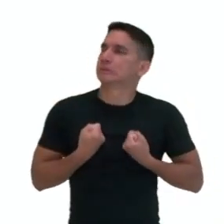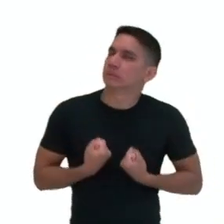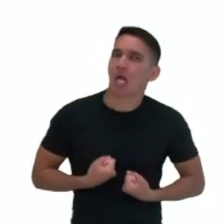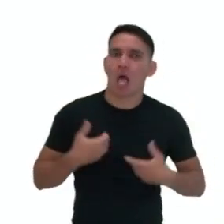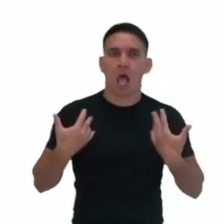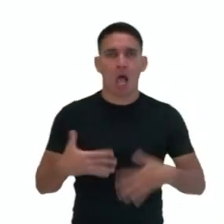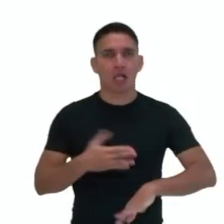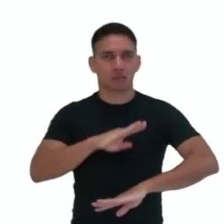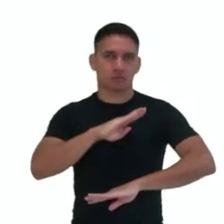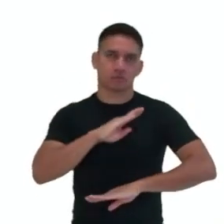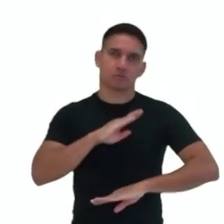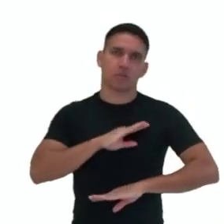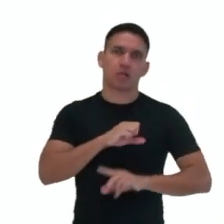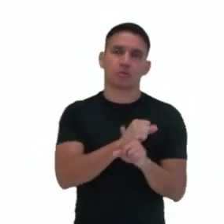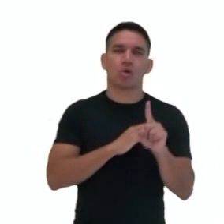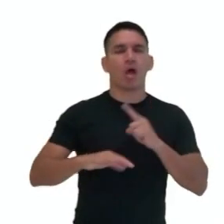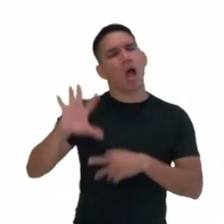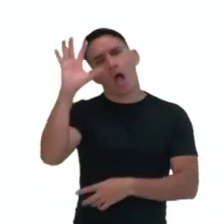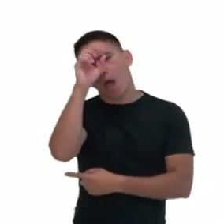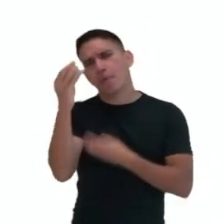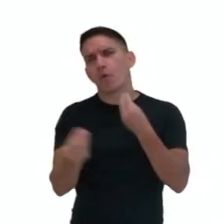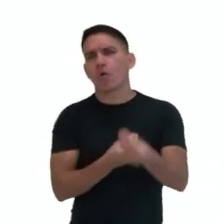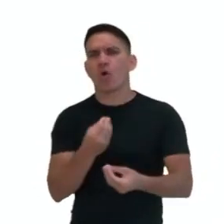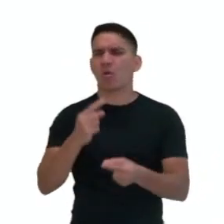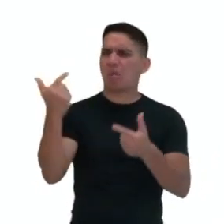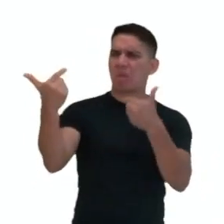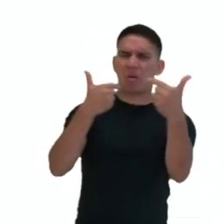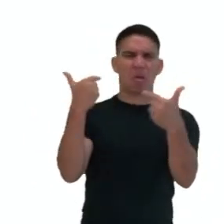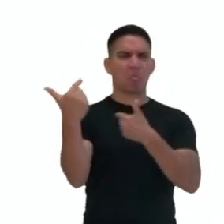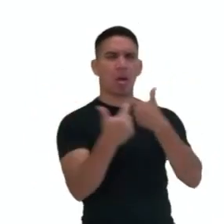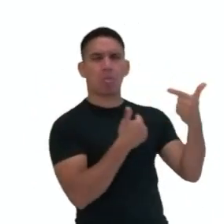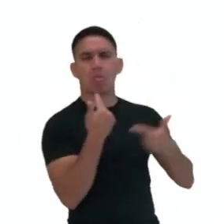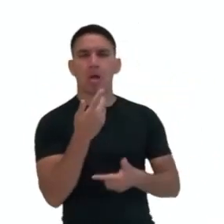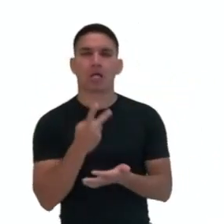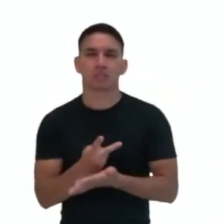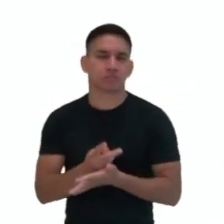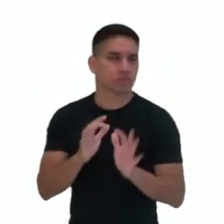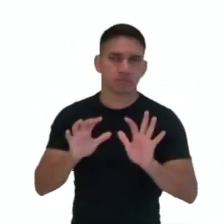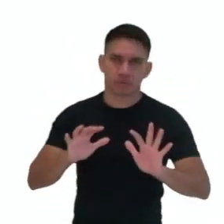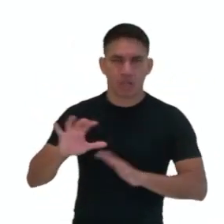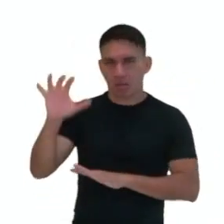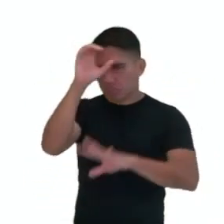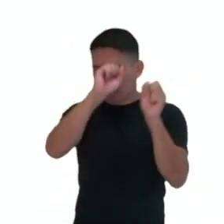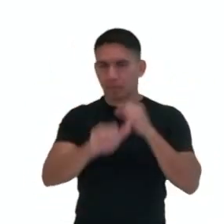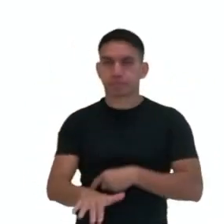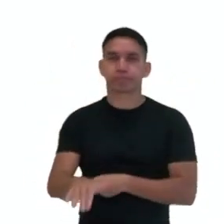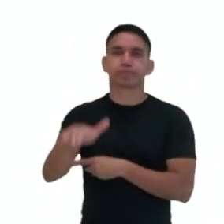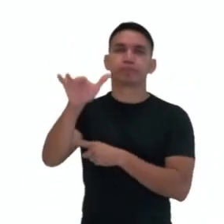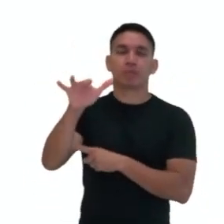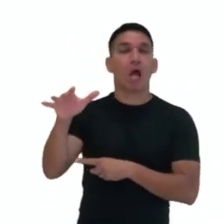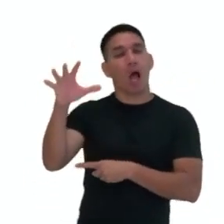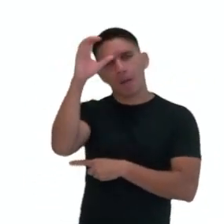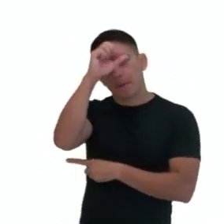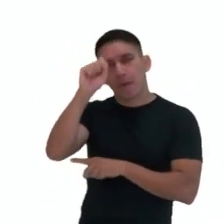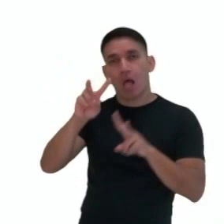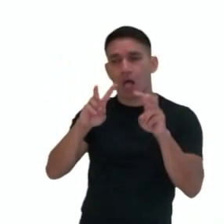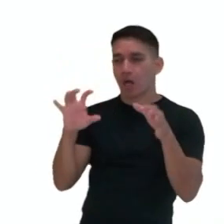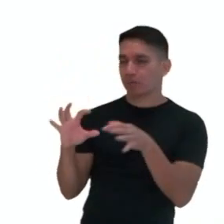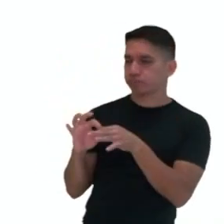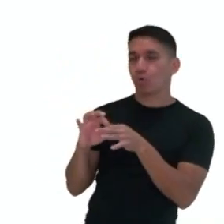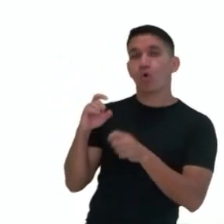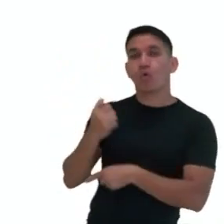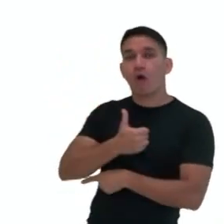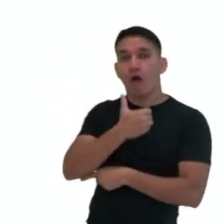E aprende a conviver com ofensas e xingamentos. Ela aprende muito com a sua avó Rosária, que lhe conta